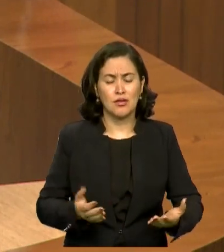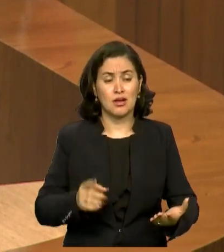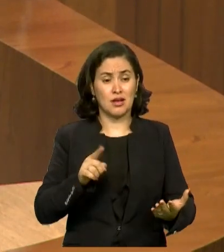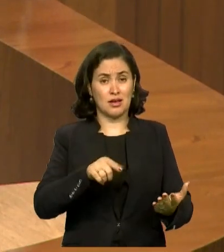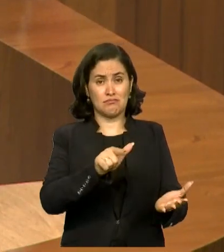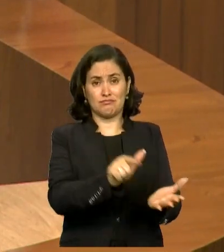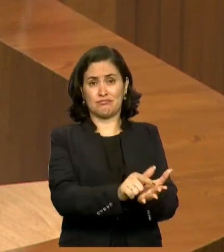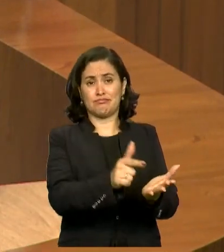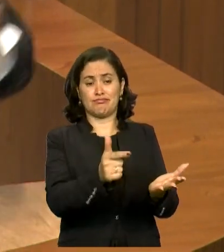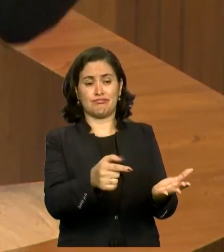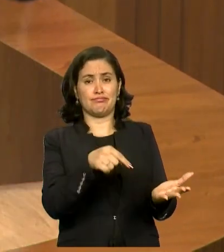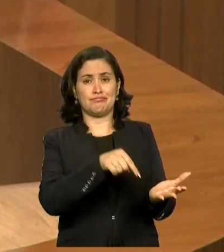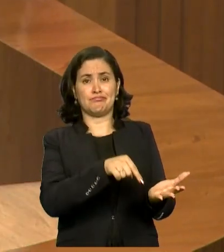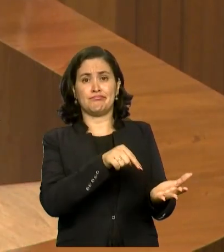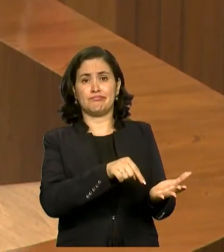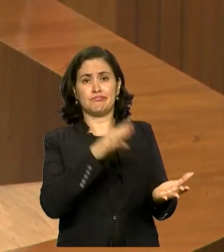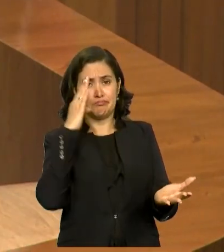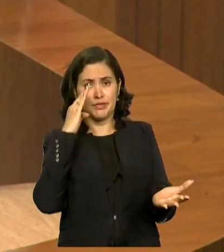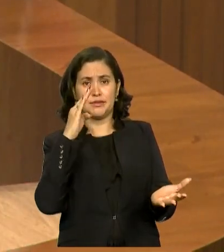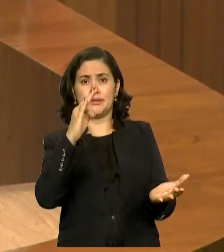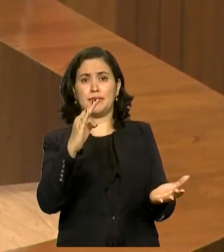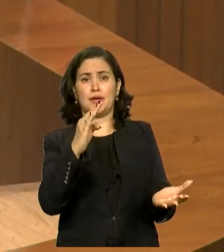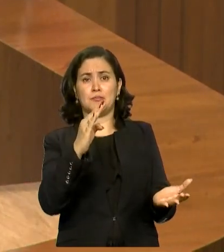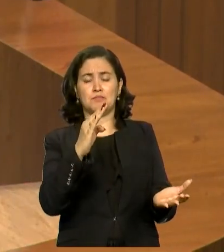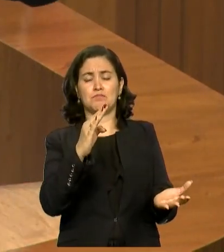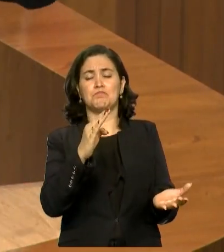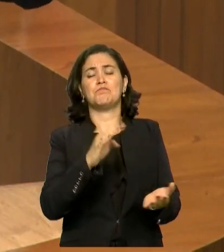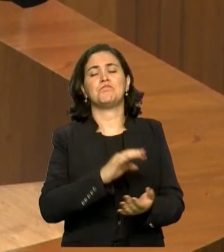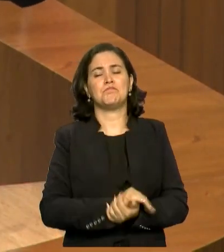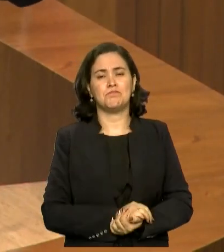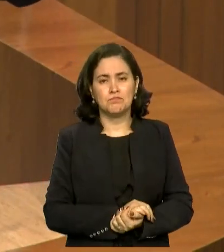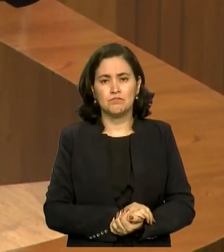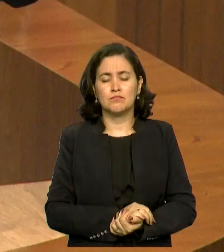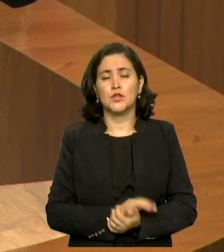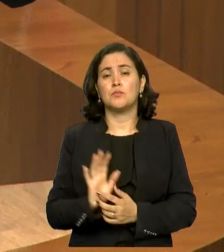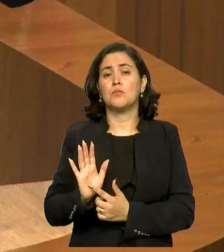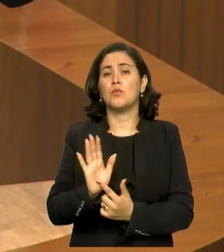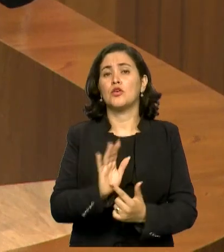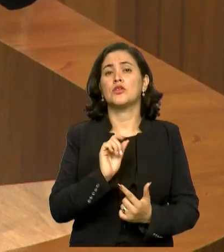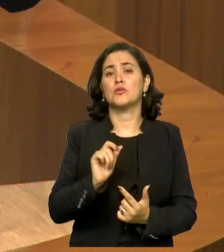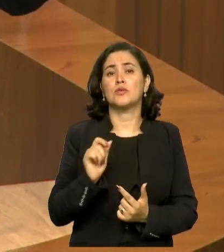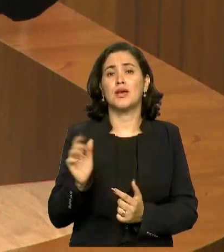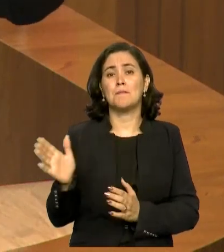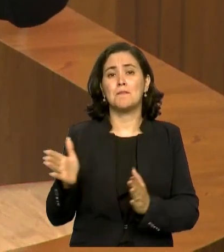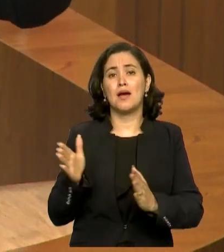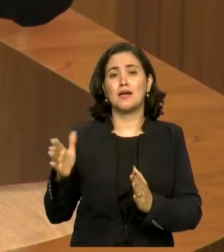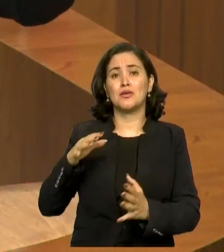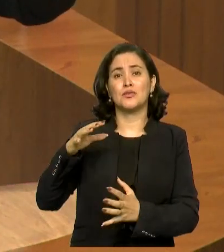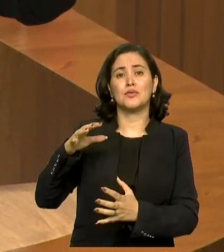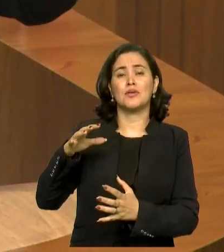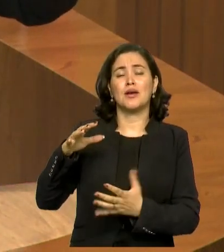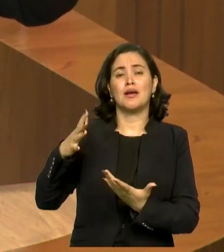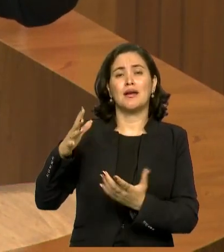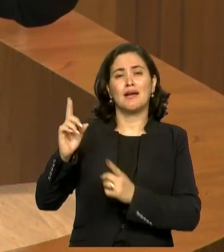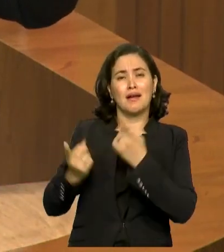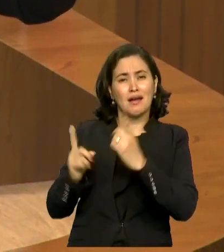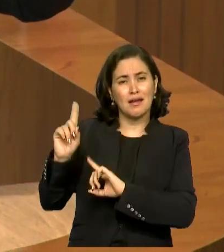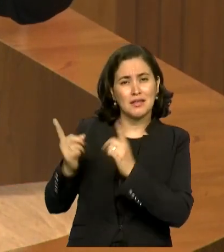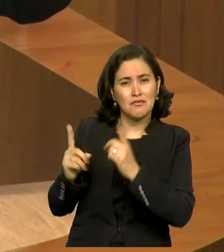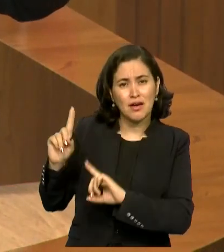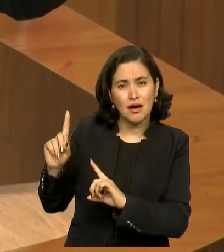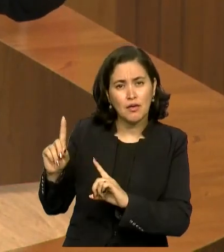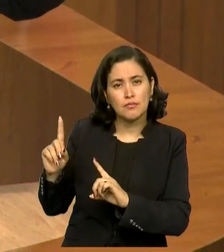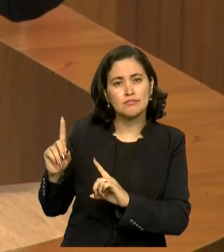Imparcial de hoje, retratando carnaval, e a folia. Só